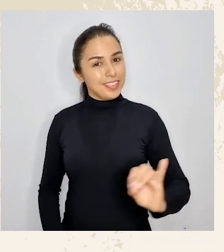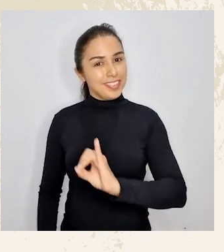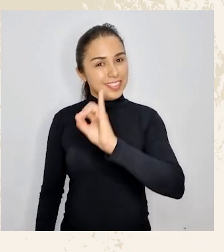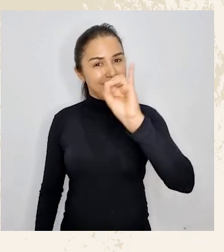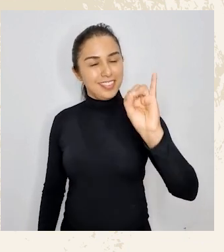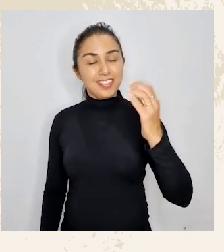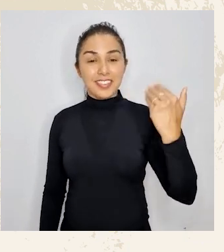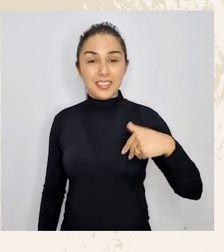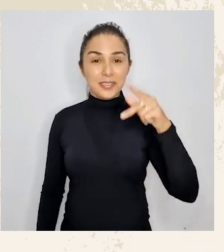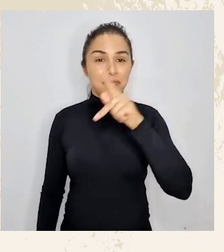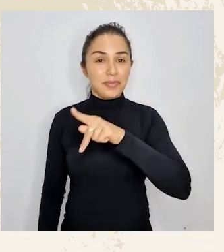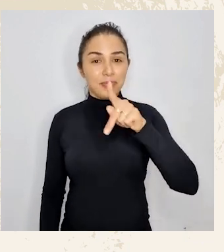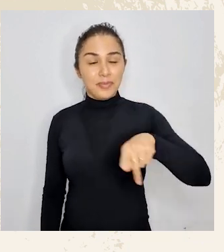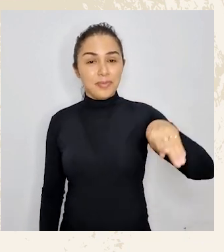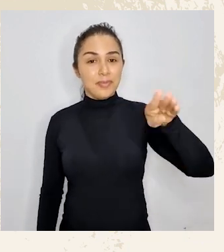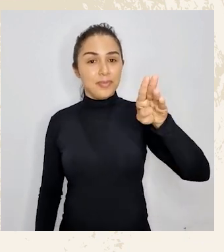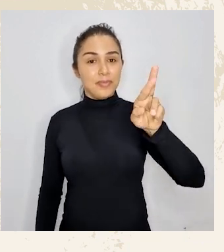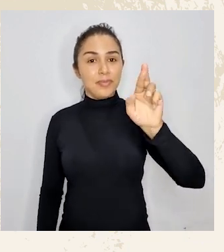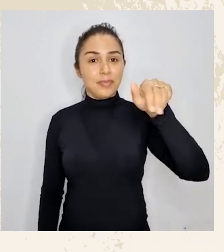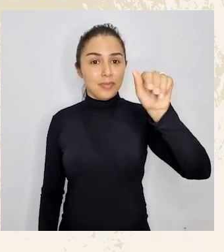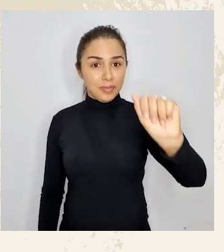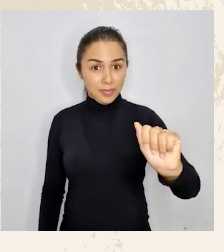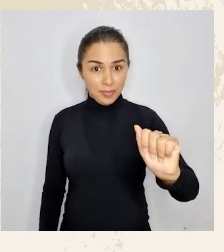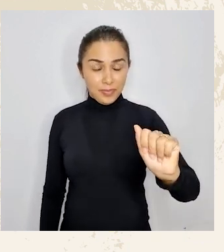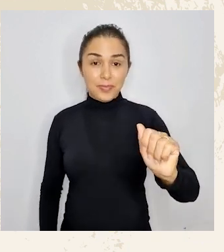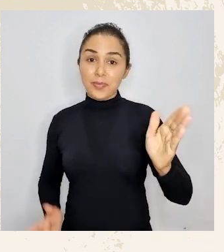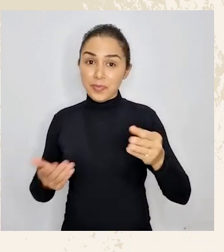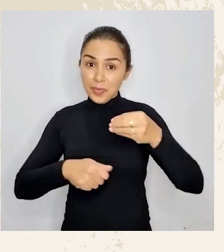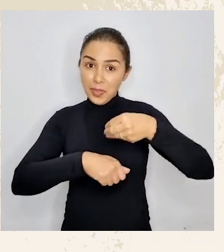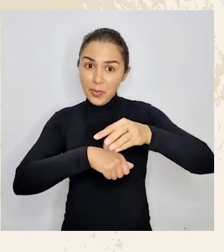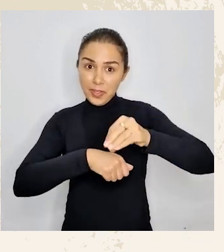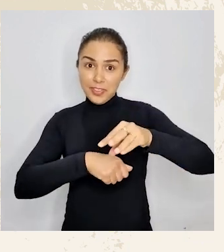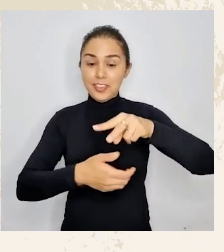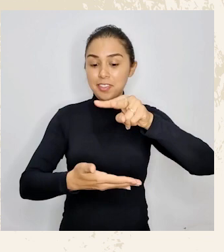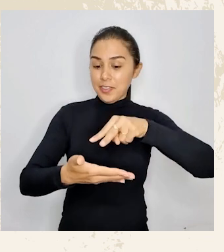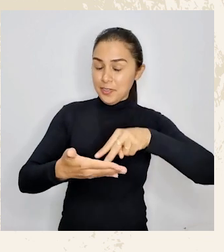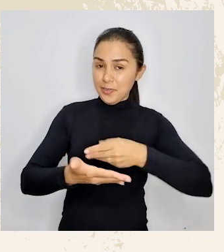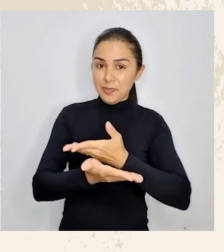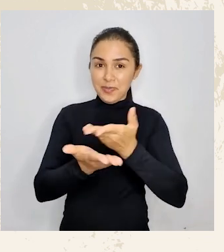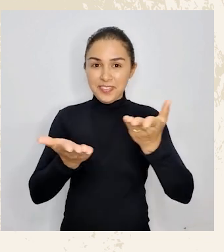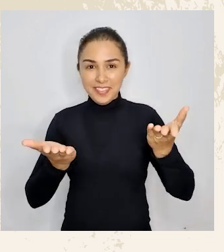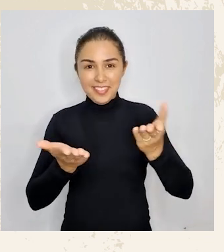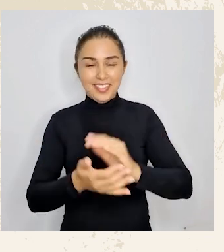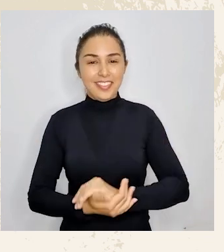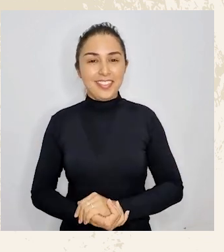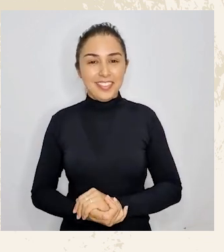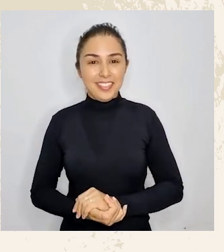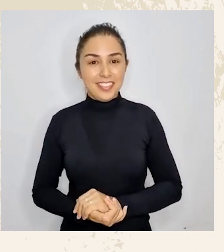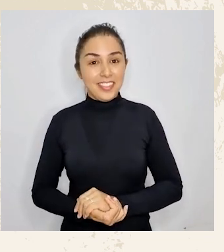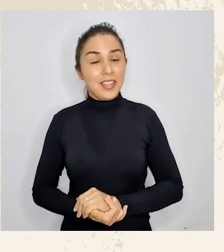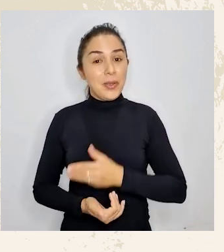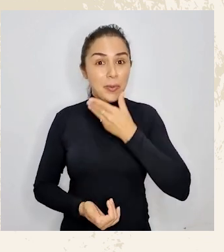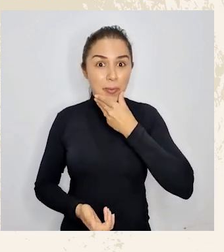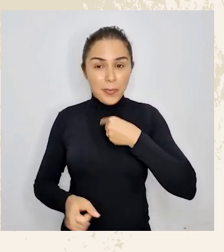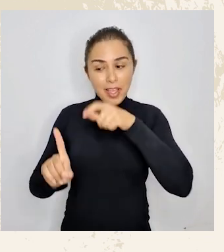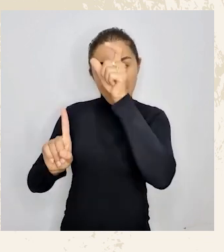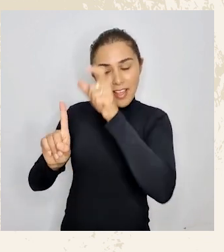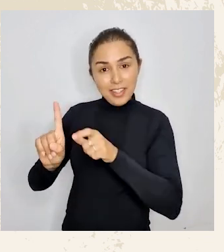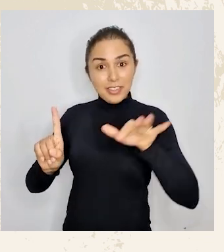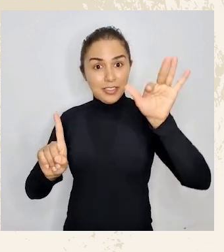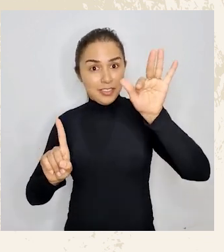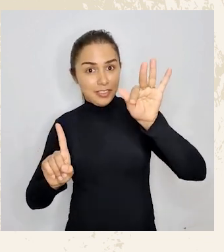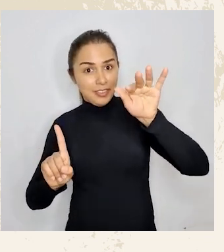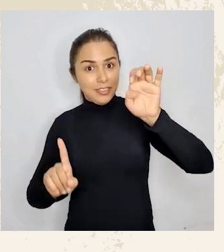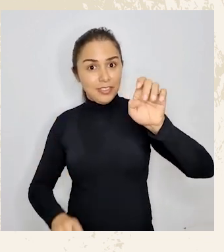Olá, eu sou a professora Bruna Poliana e tenho uma dica de leitura para você. Felipe